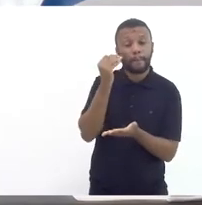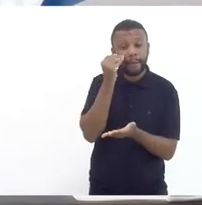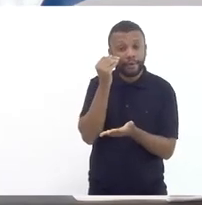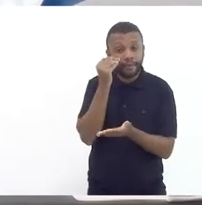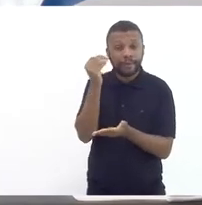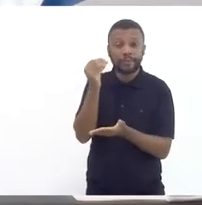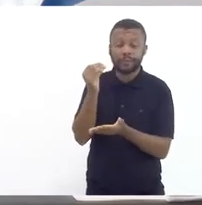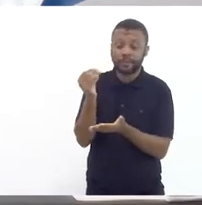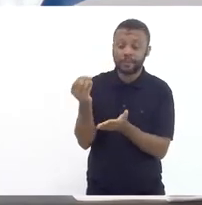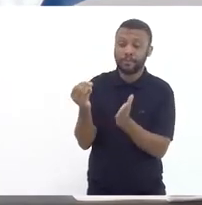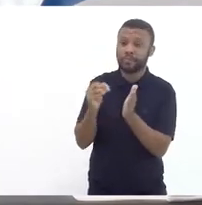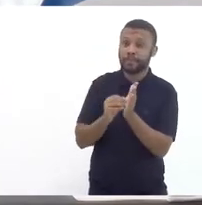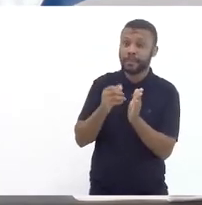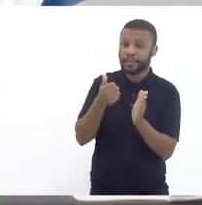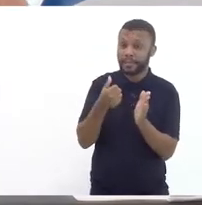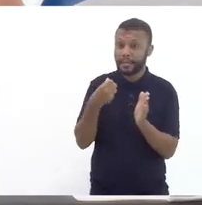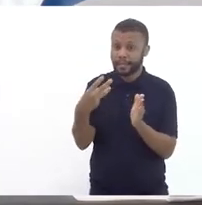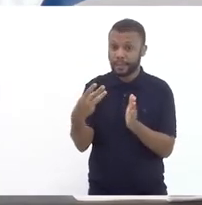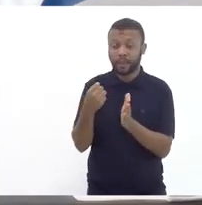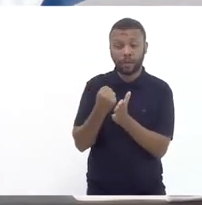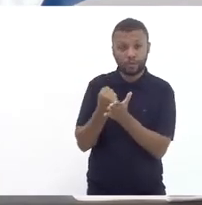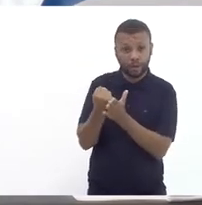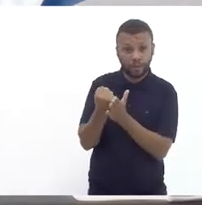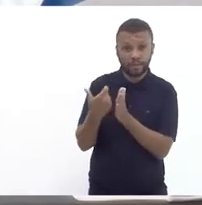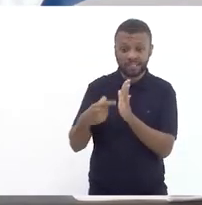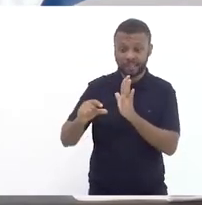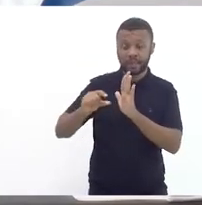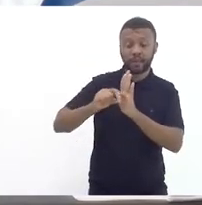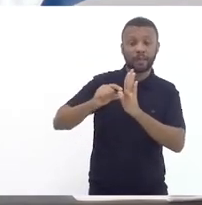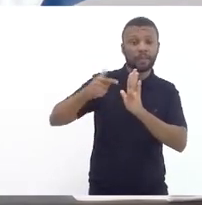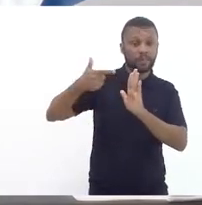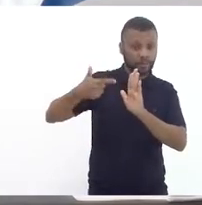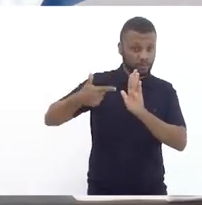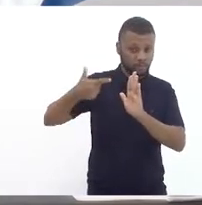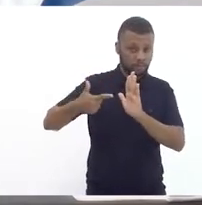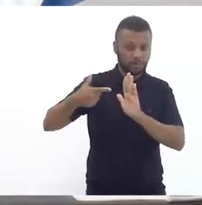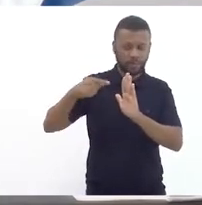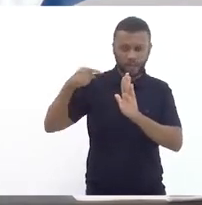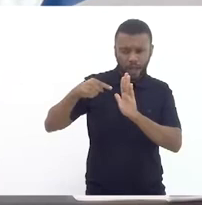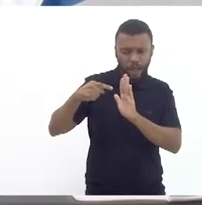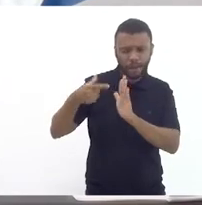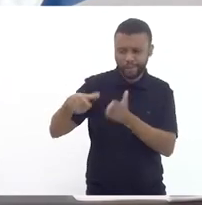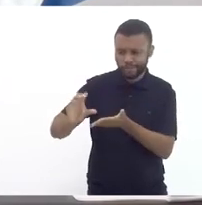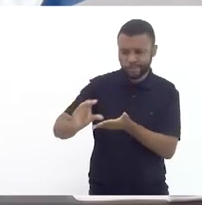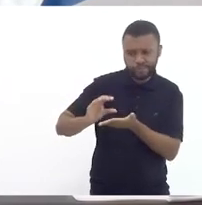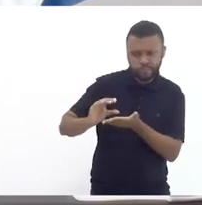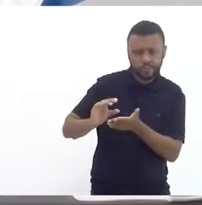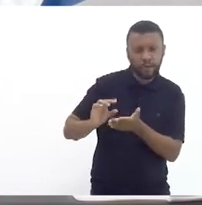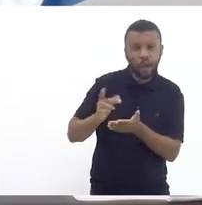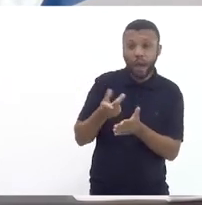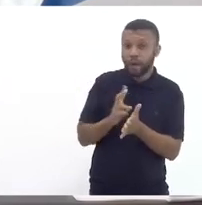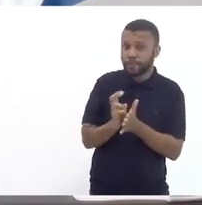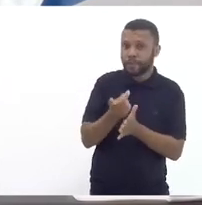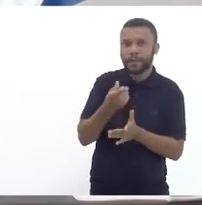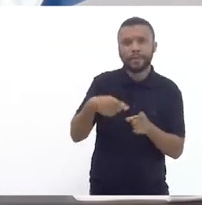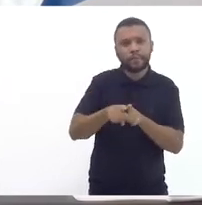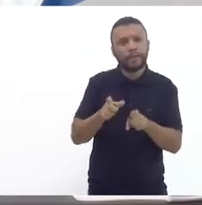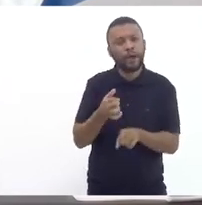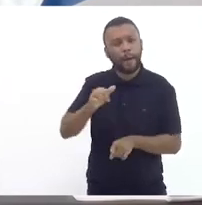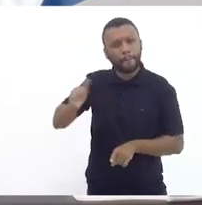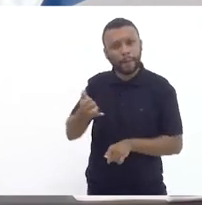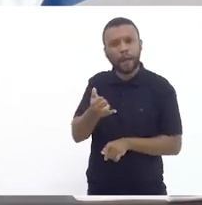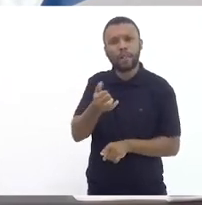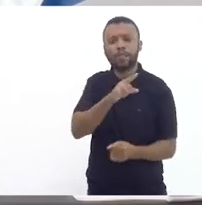no 10º termo aditivo, né, na cláusula segunda, elas são também usadas pela Supervia